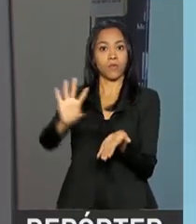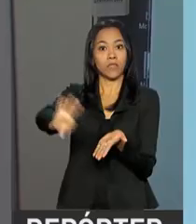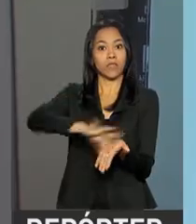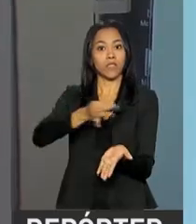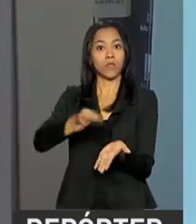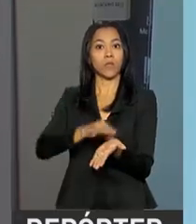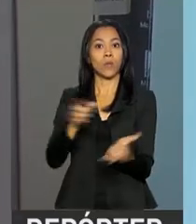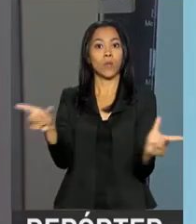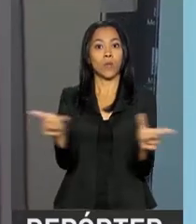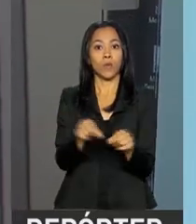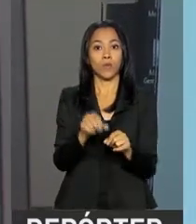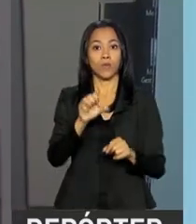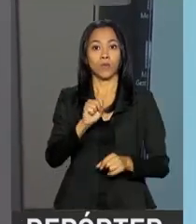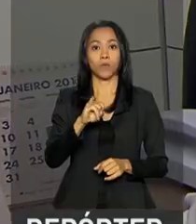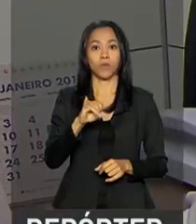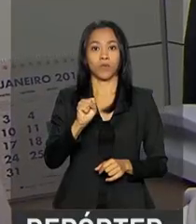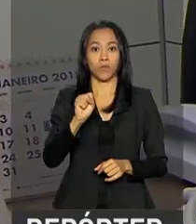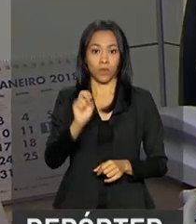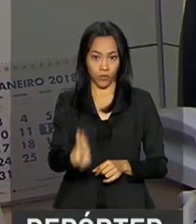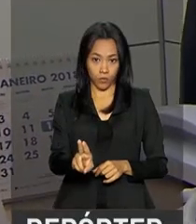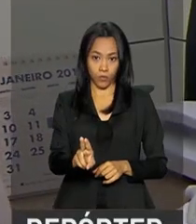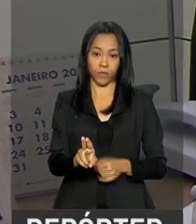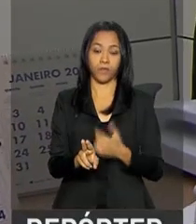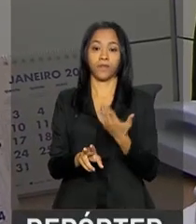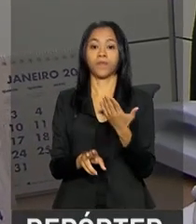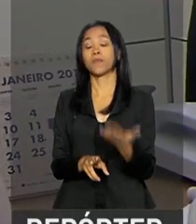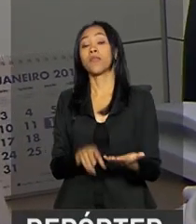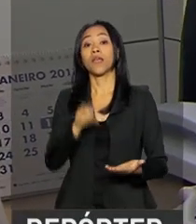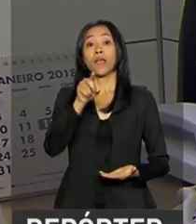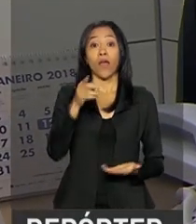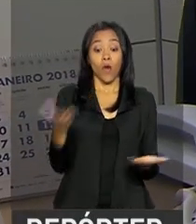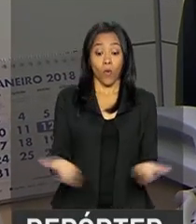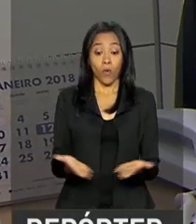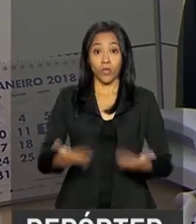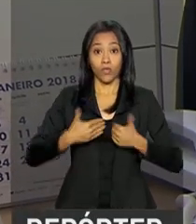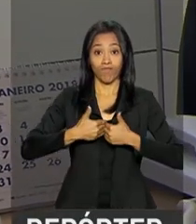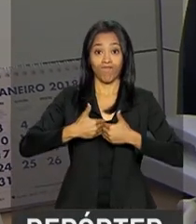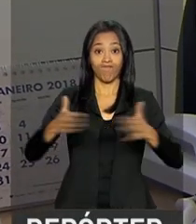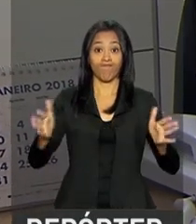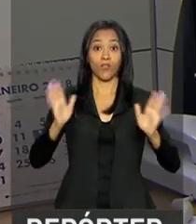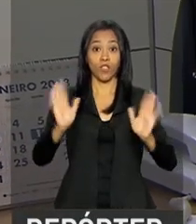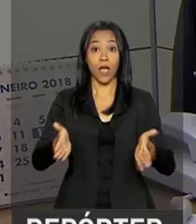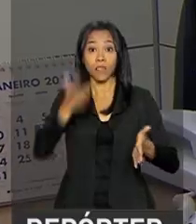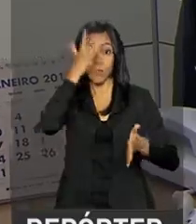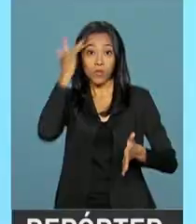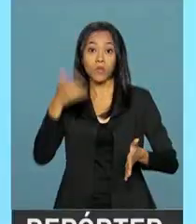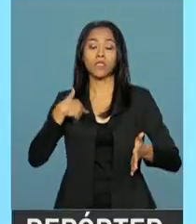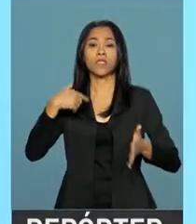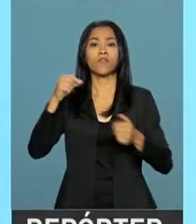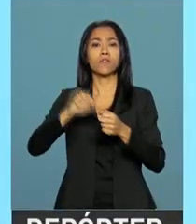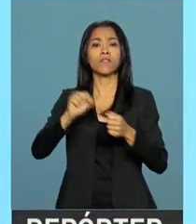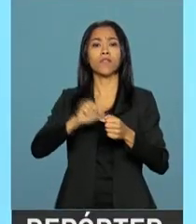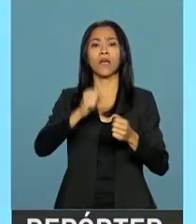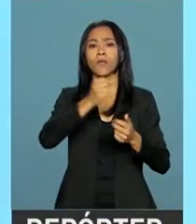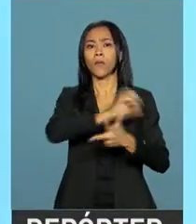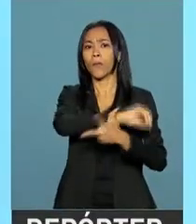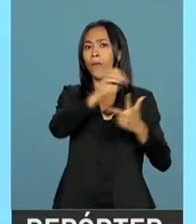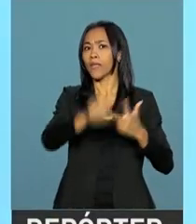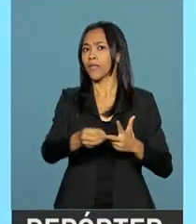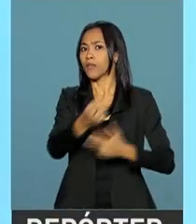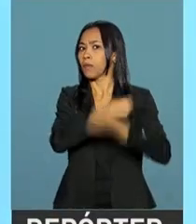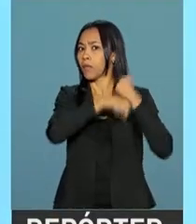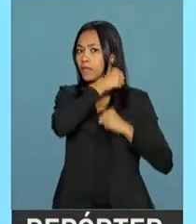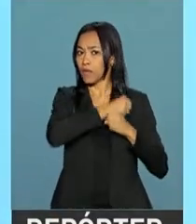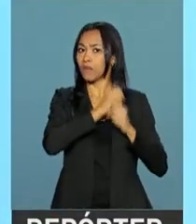do Sistema de Seleção Unificado, o SISU. A partir de hoje, os candidatos que fizeram o Enem do ano passado